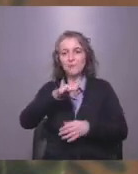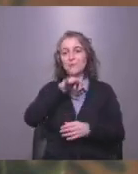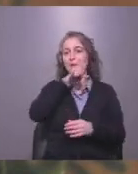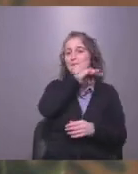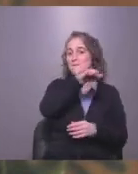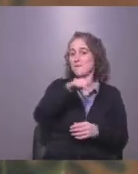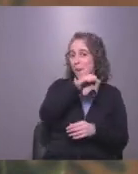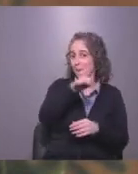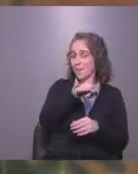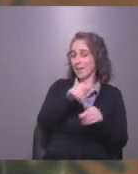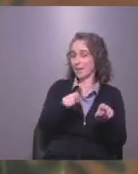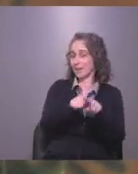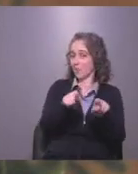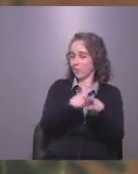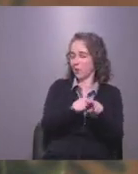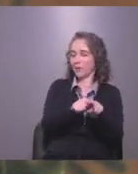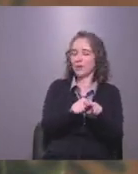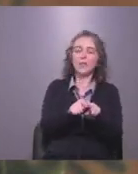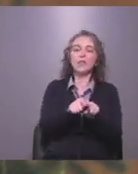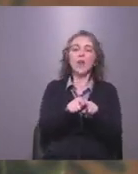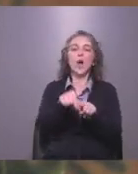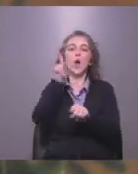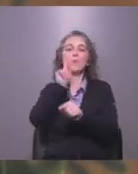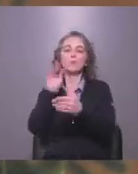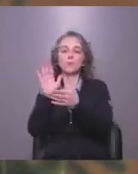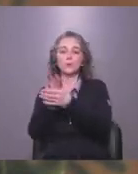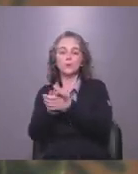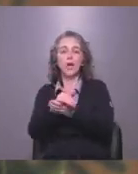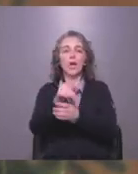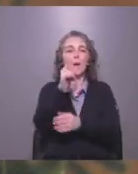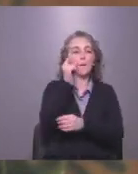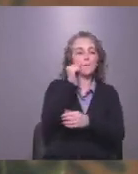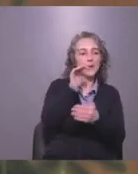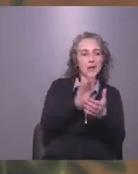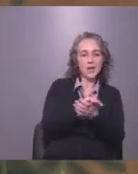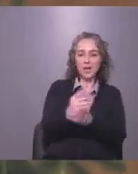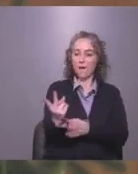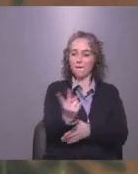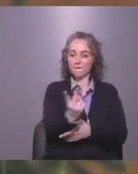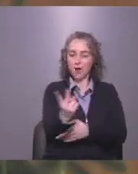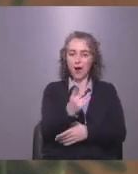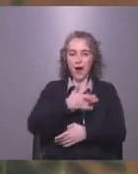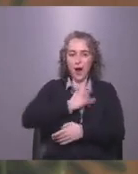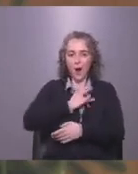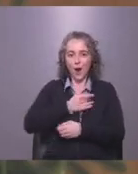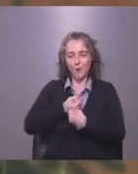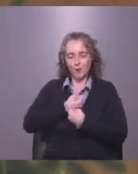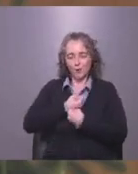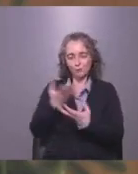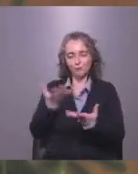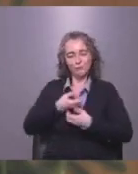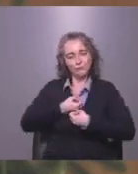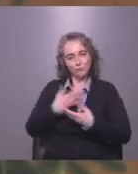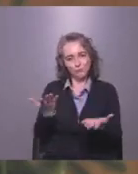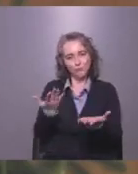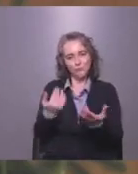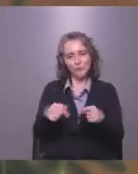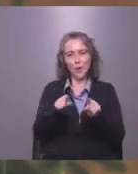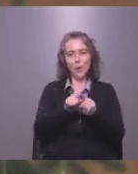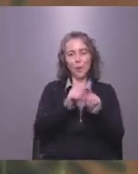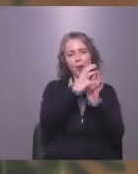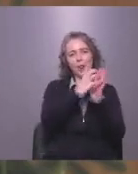onde as esposas e os maridos expressam mutuamente o amor que os une, ouvíamos na segunda